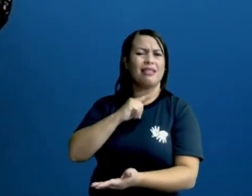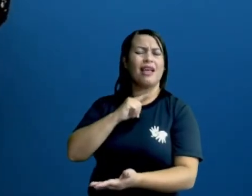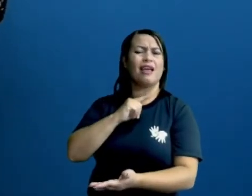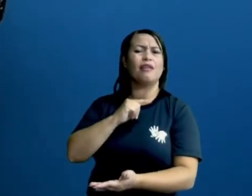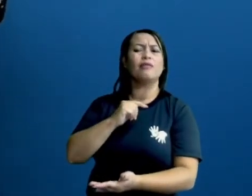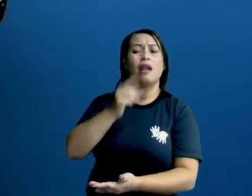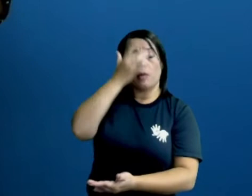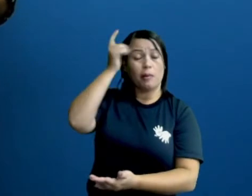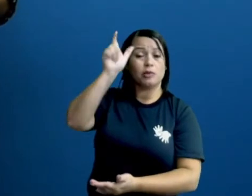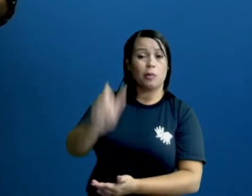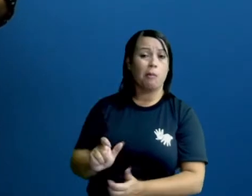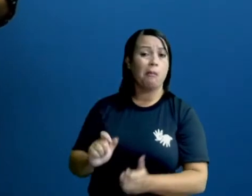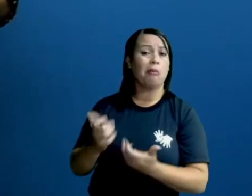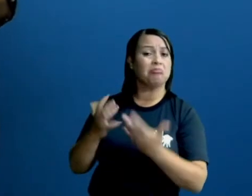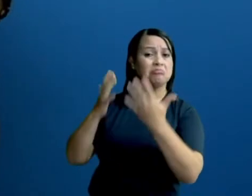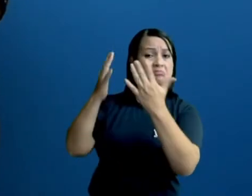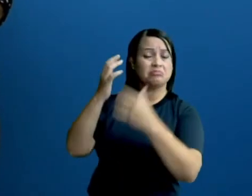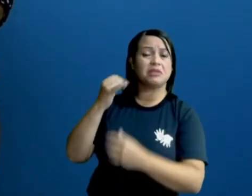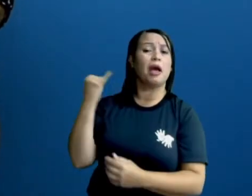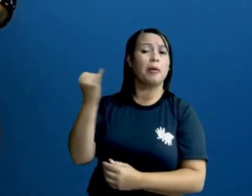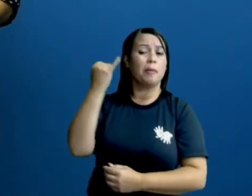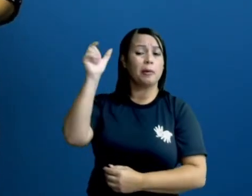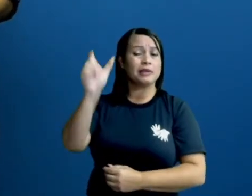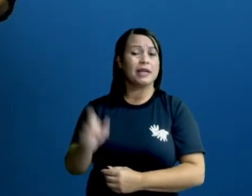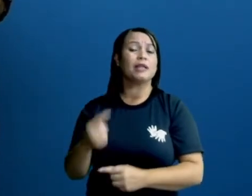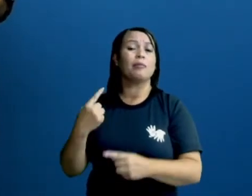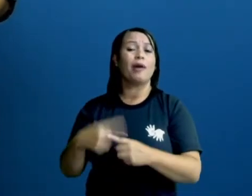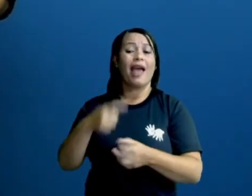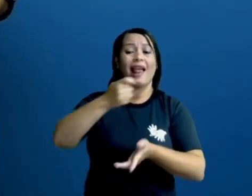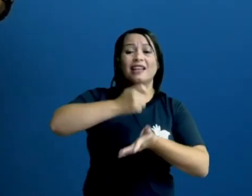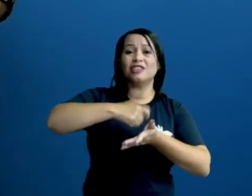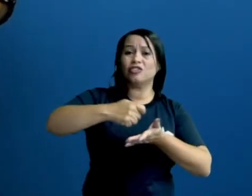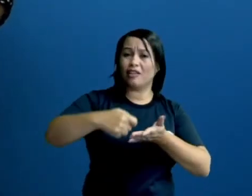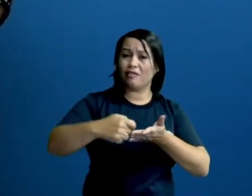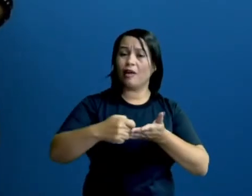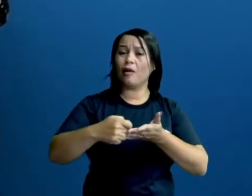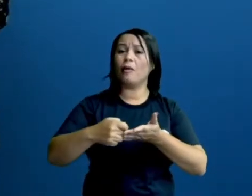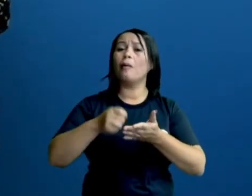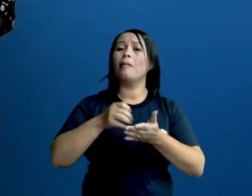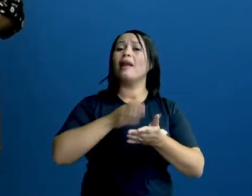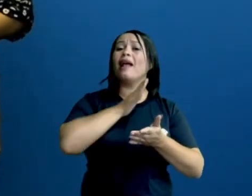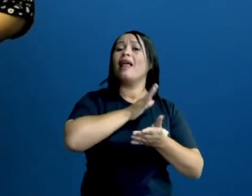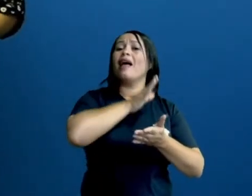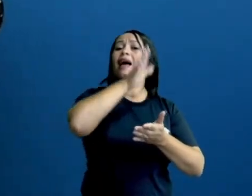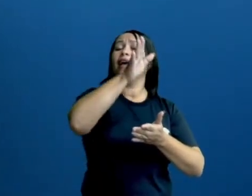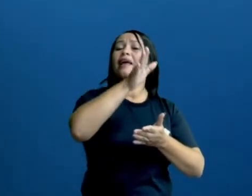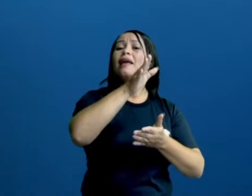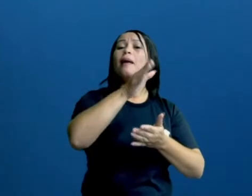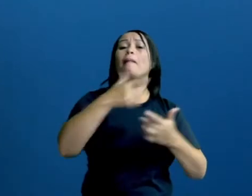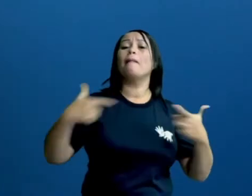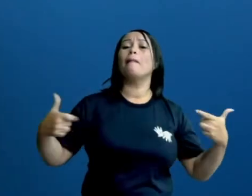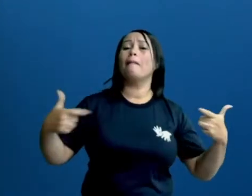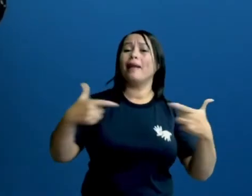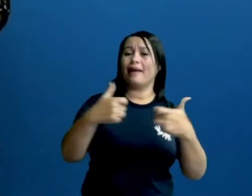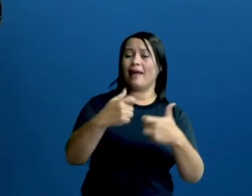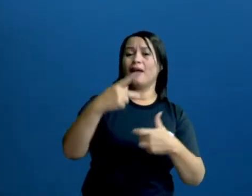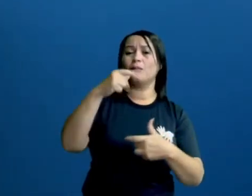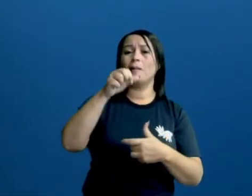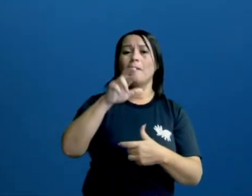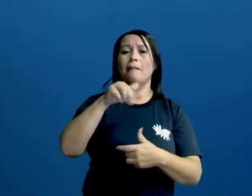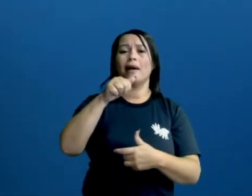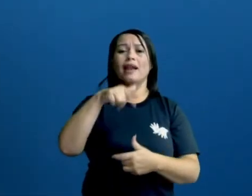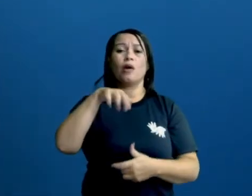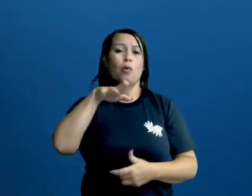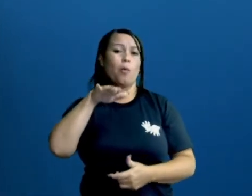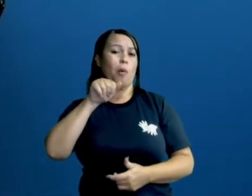Império, quando ela se alista para ir à Guerra do Paraguai. Então, ela vem para o hino, assim